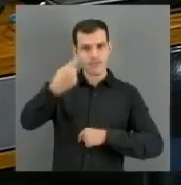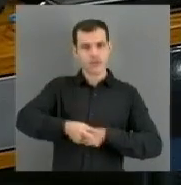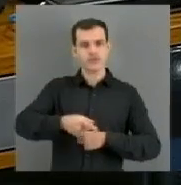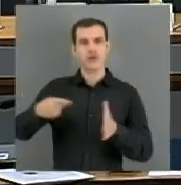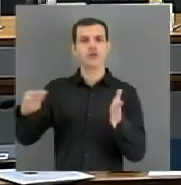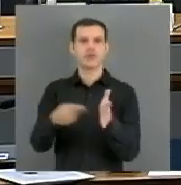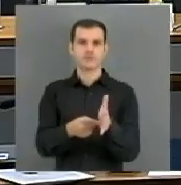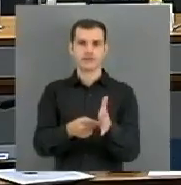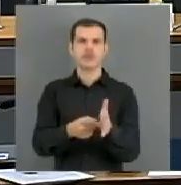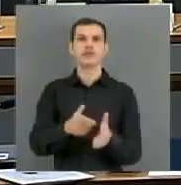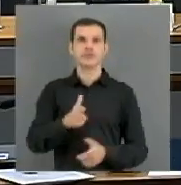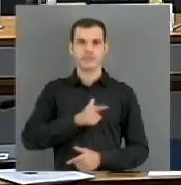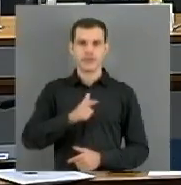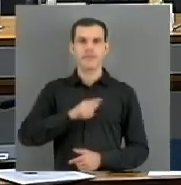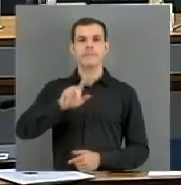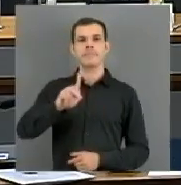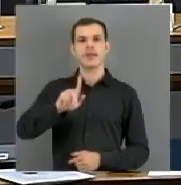investigado.